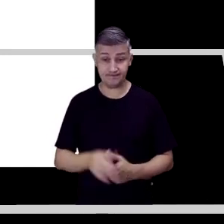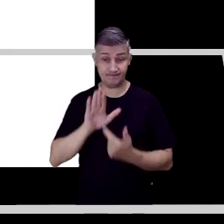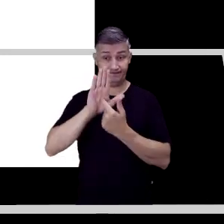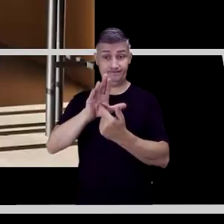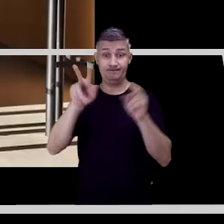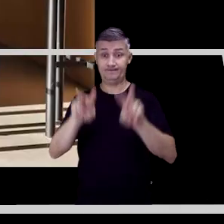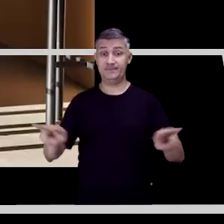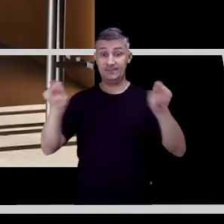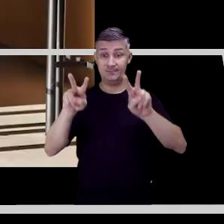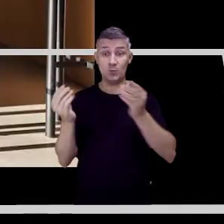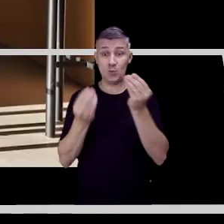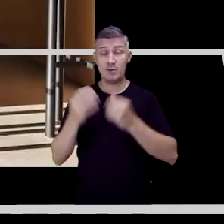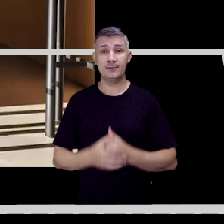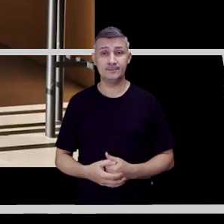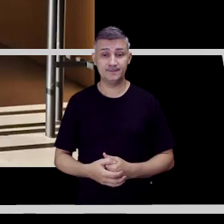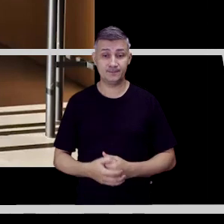Aqui umas vistas,